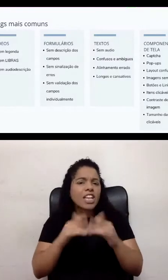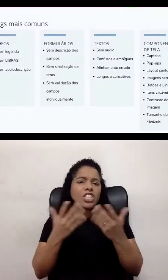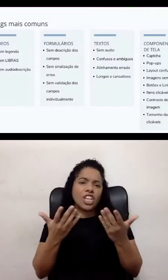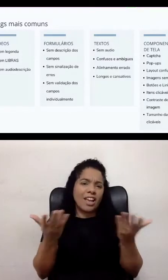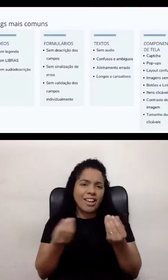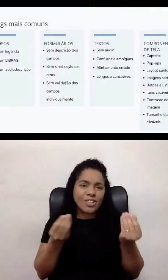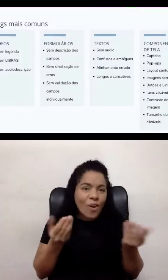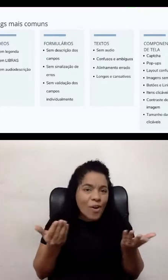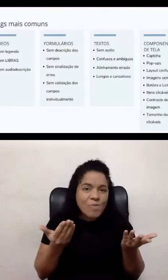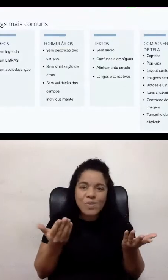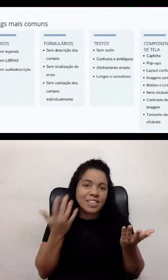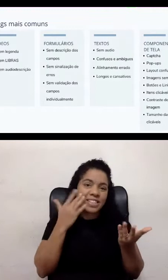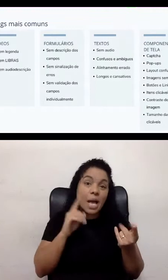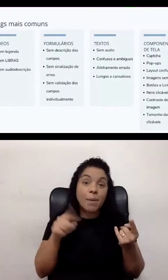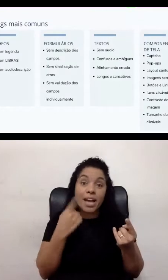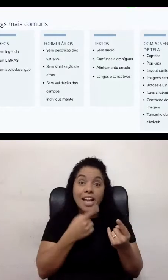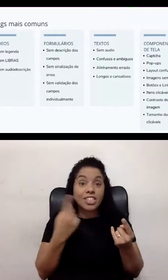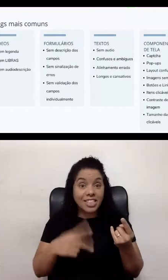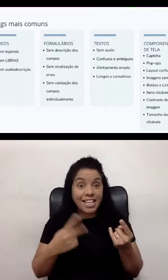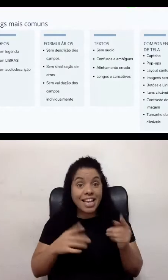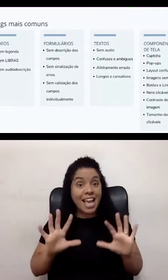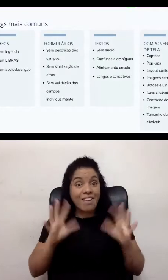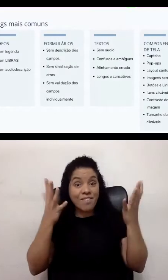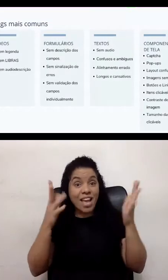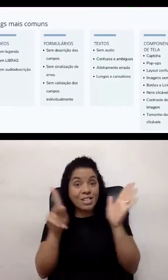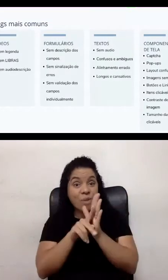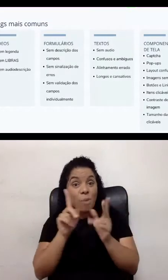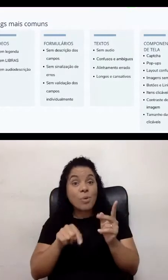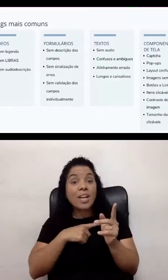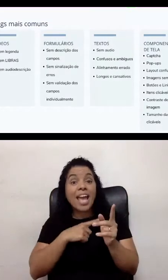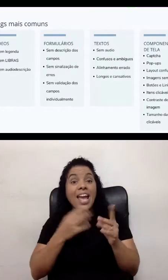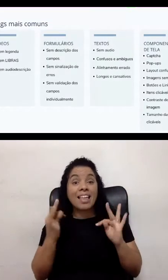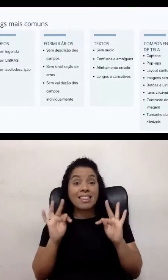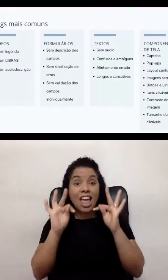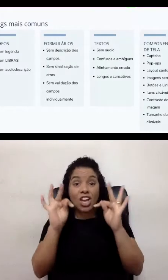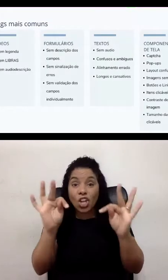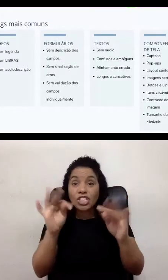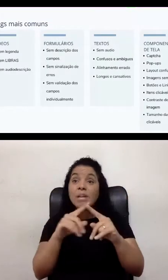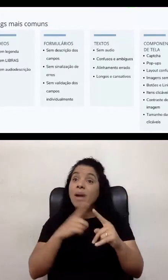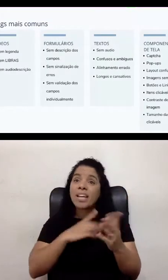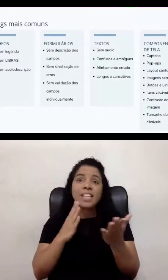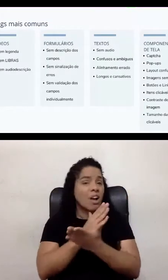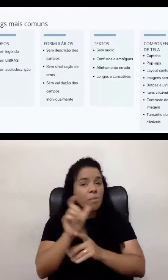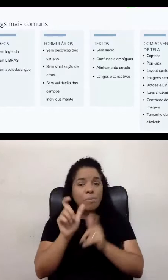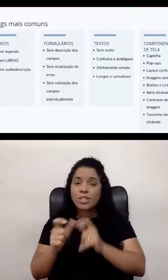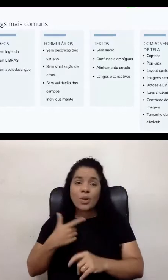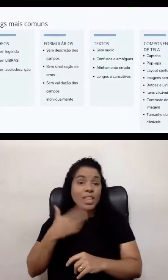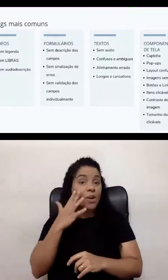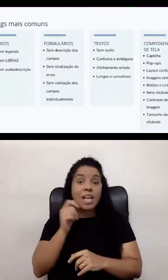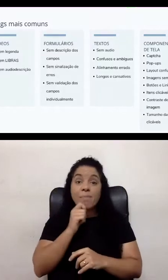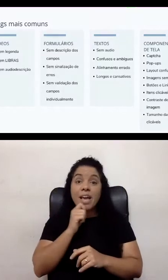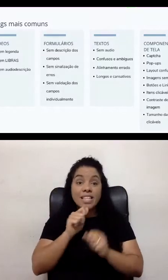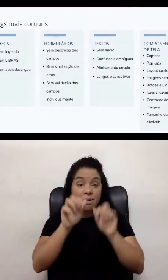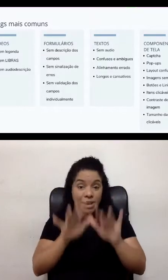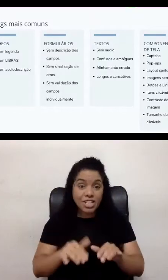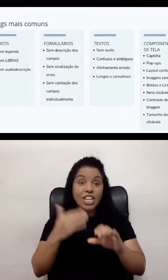Gente, a gente está num evento de tecnologia, mas assim, existem muitas pessoas que ainda não sabem preencher e-mail, não sabem